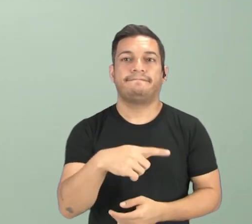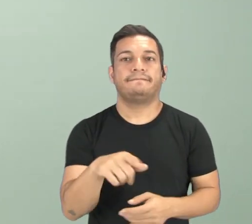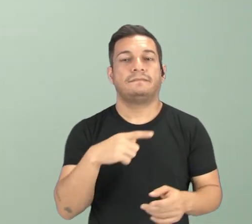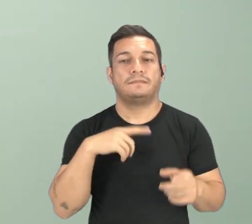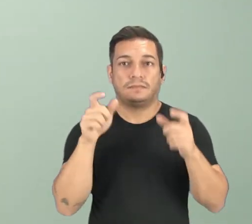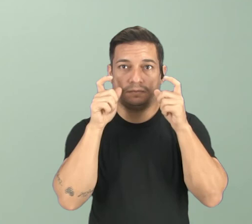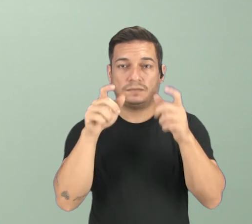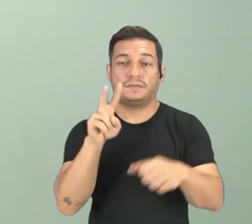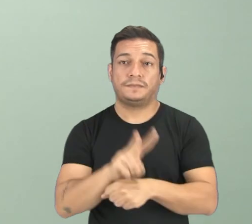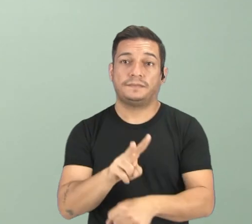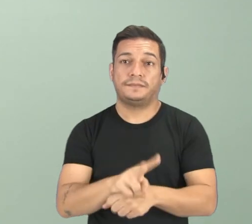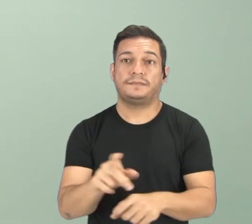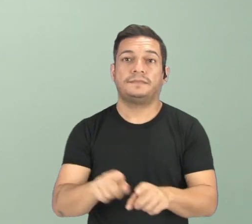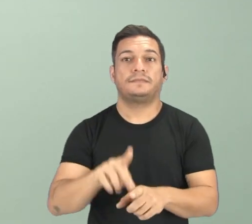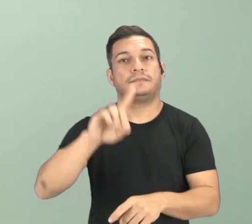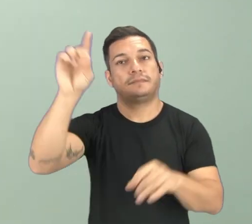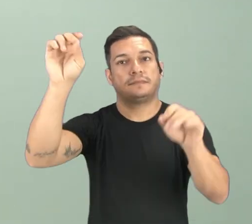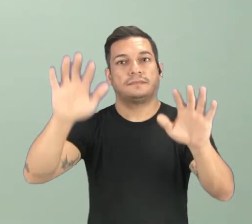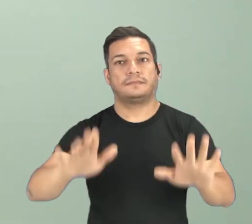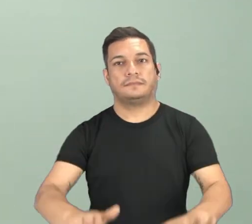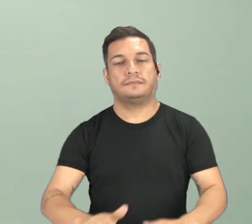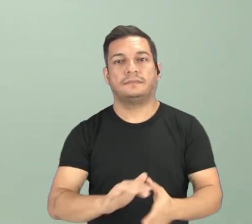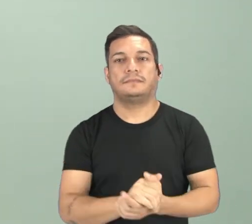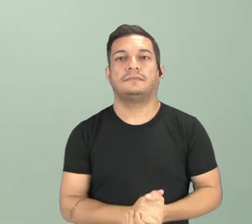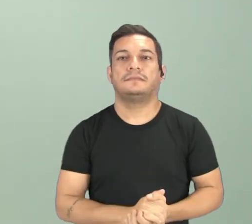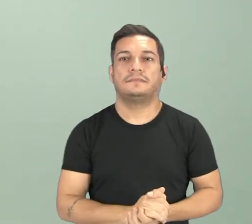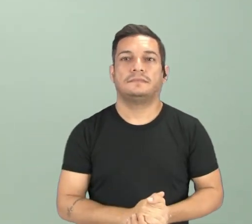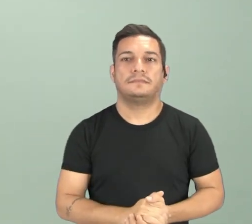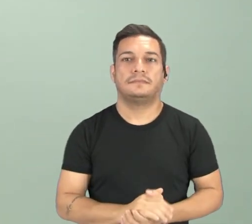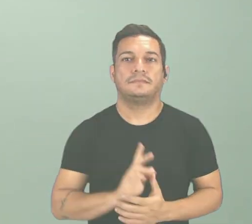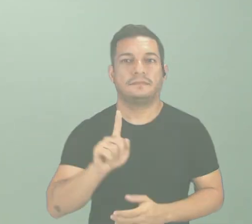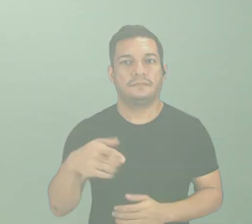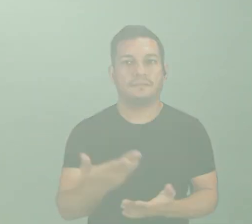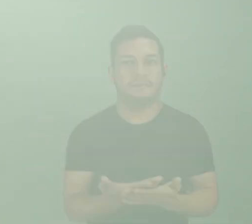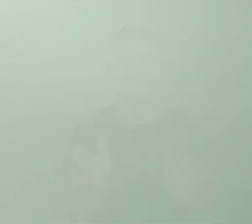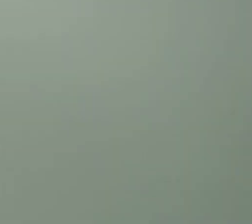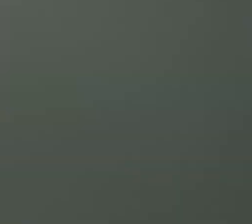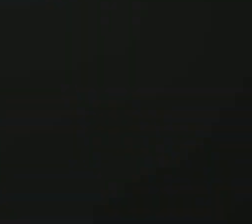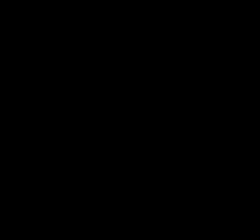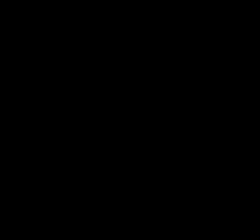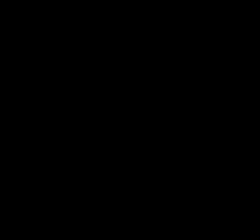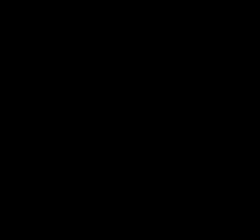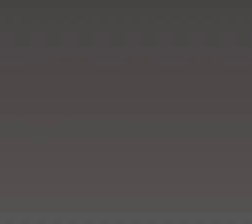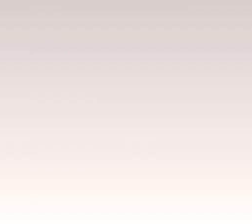né, que vocês se cuidem, fiquem com Deus e até a nossa próxima aula.